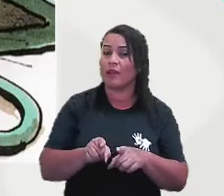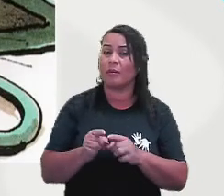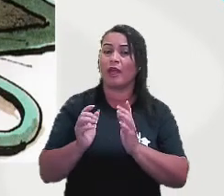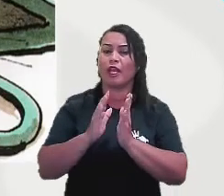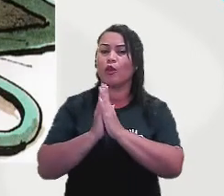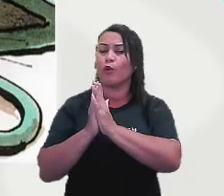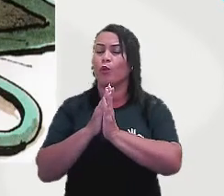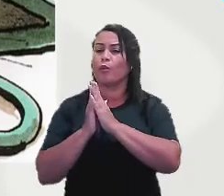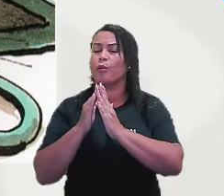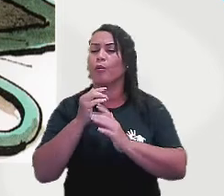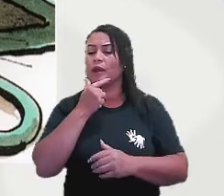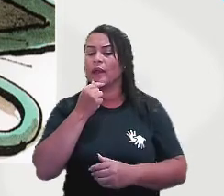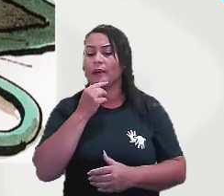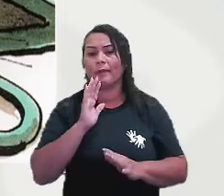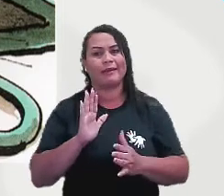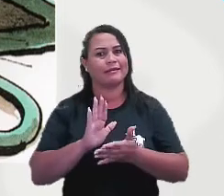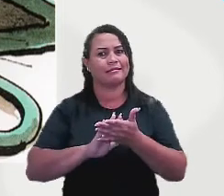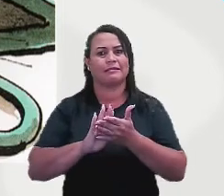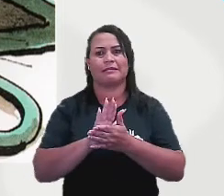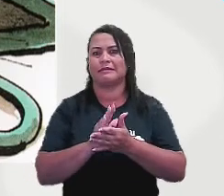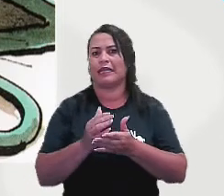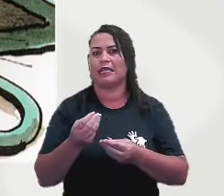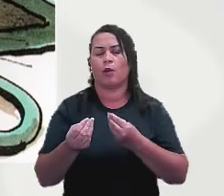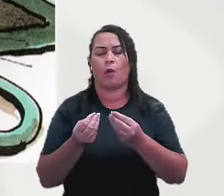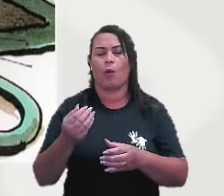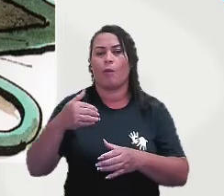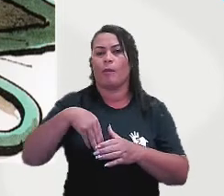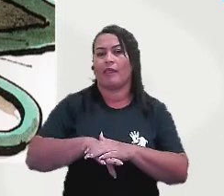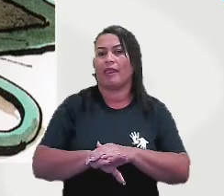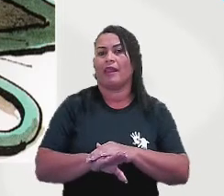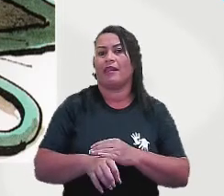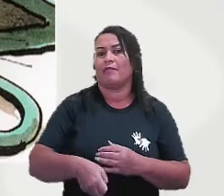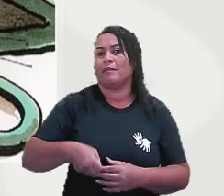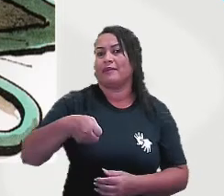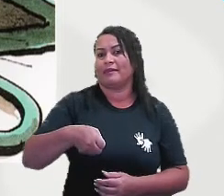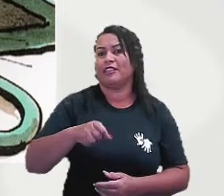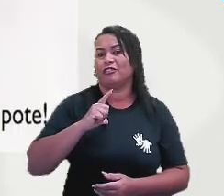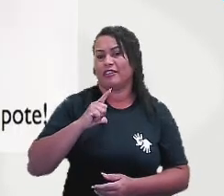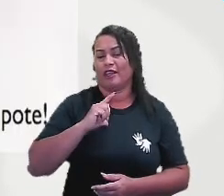Mas nada cabe na maleta. A maleta já leva a cutia.